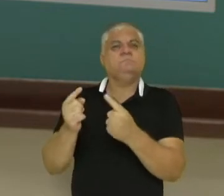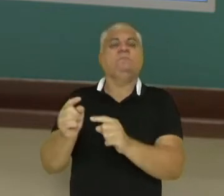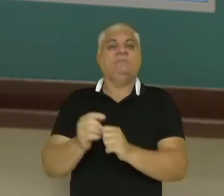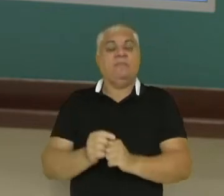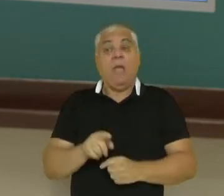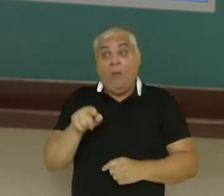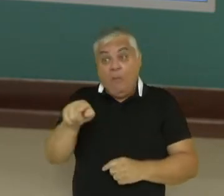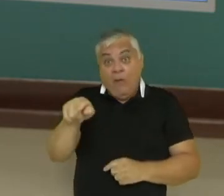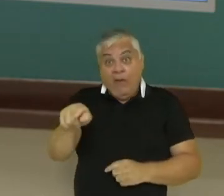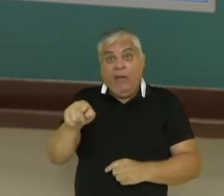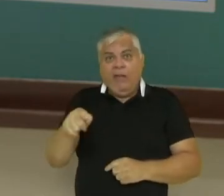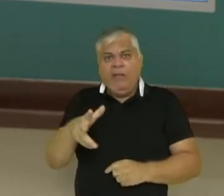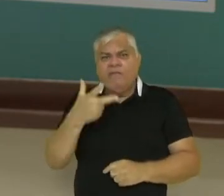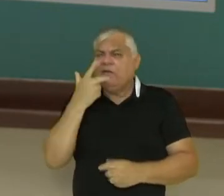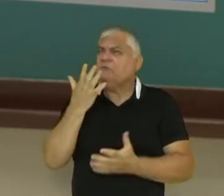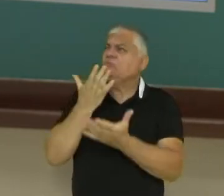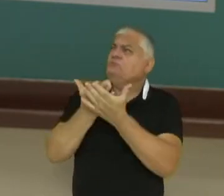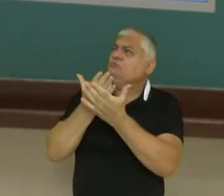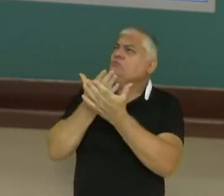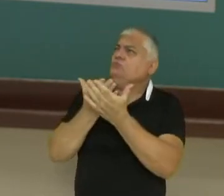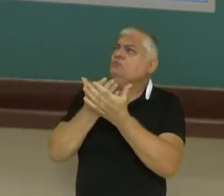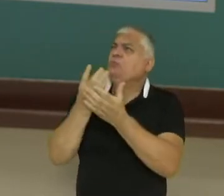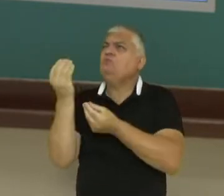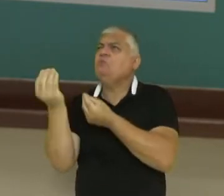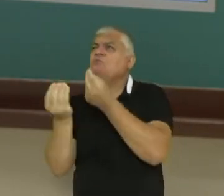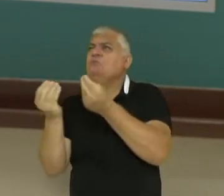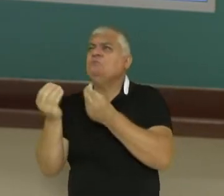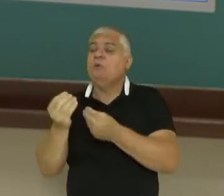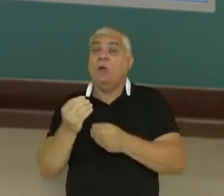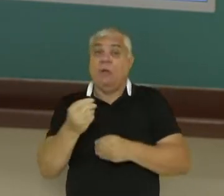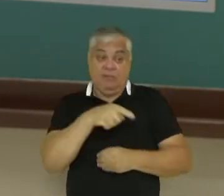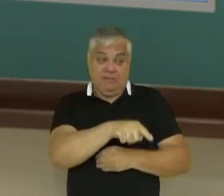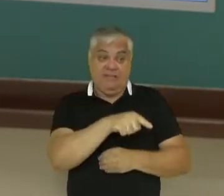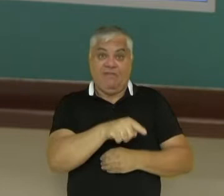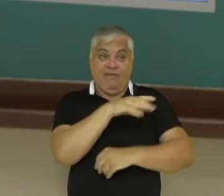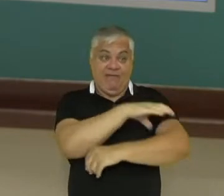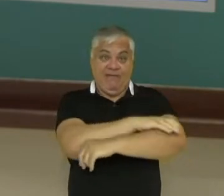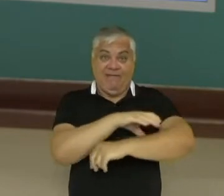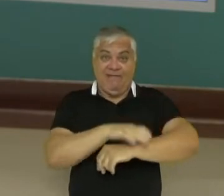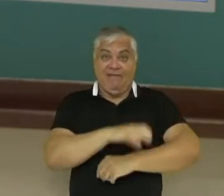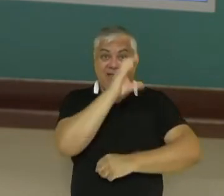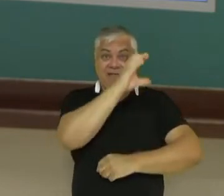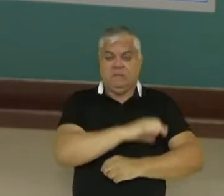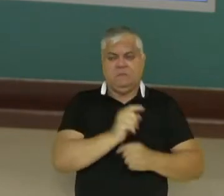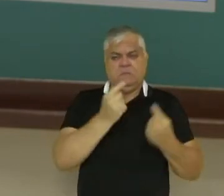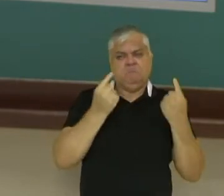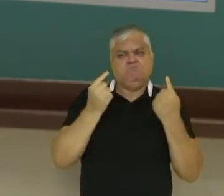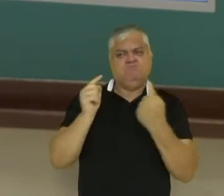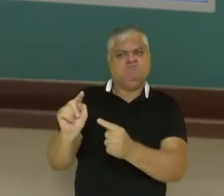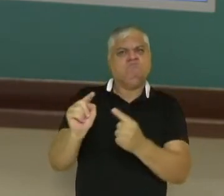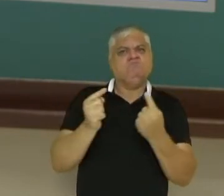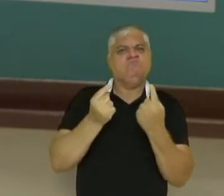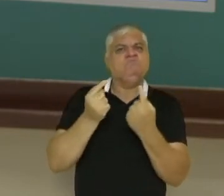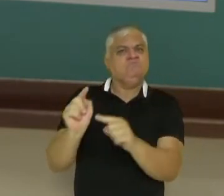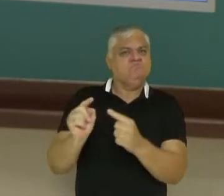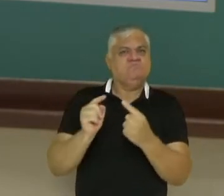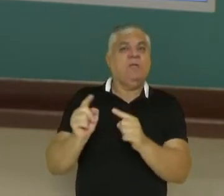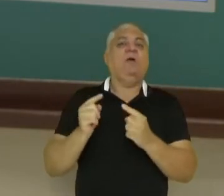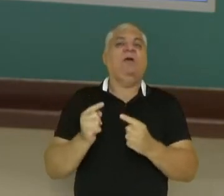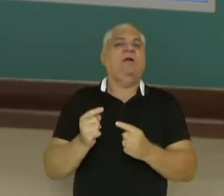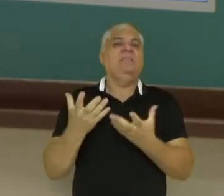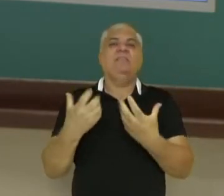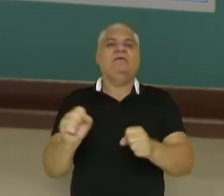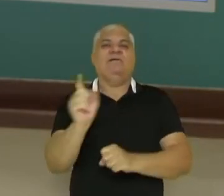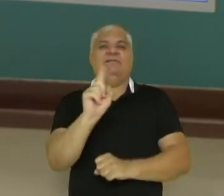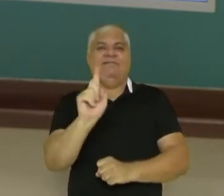muito bem firmados durante milênios, certo? Então assim, aqui começou a ter um outro movimento na Europa,